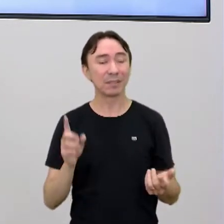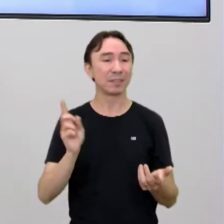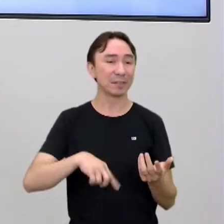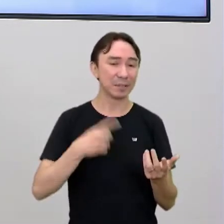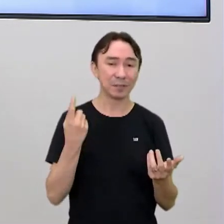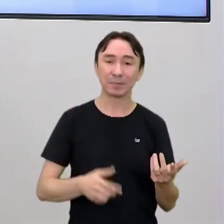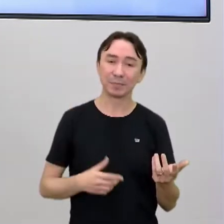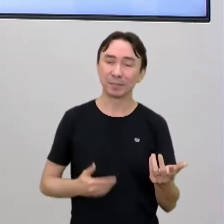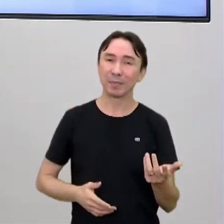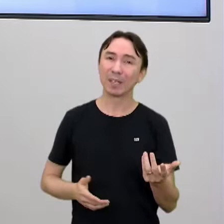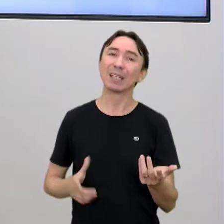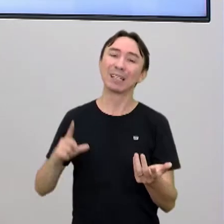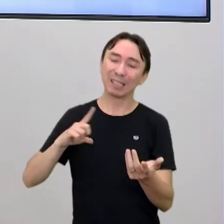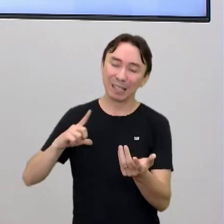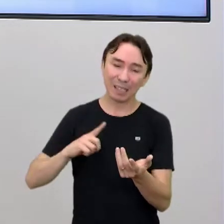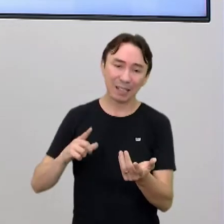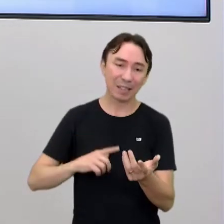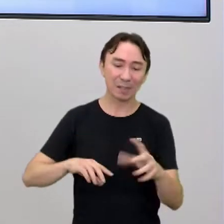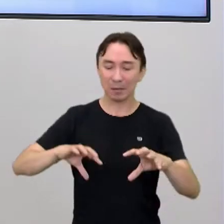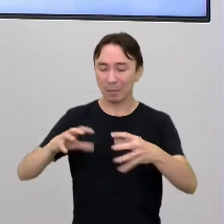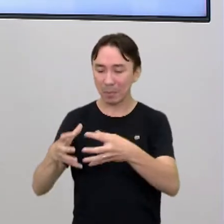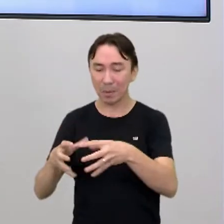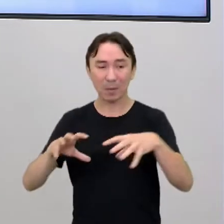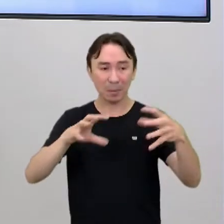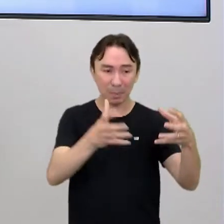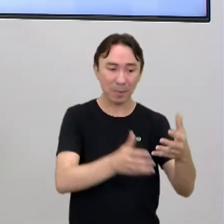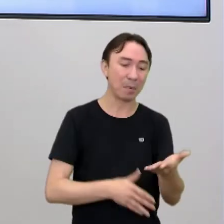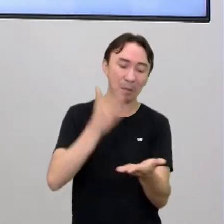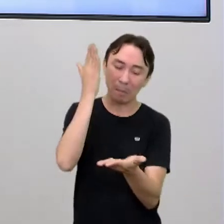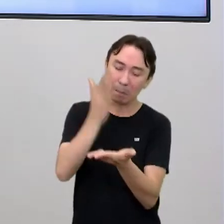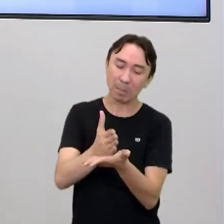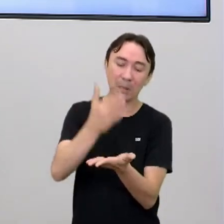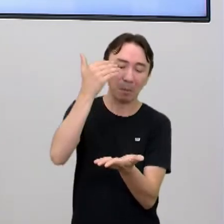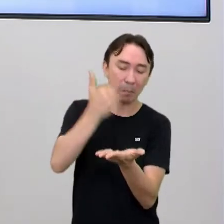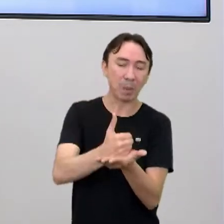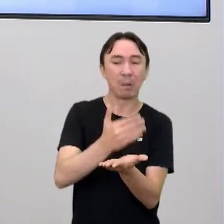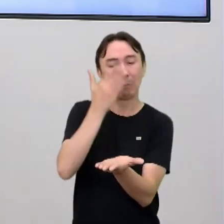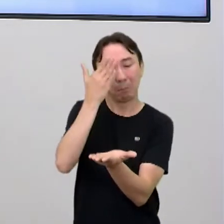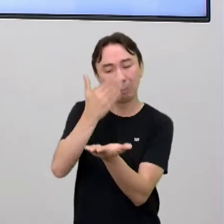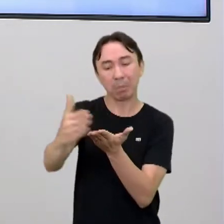que segrega determinados povos, os processos de